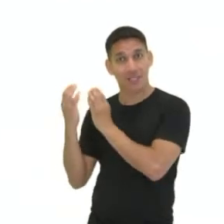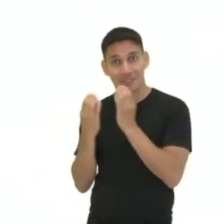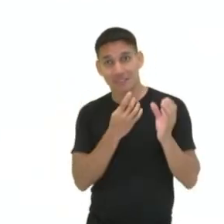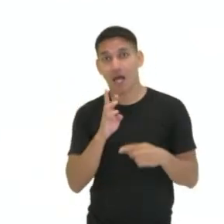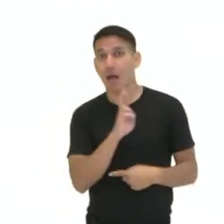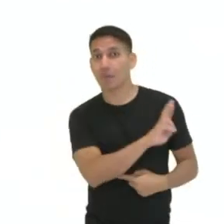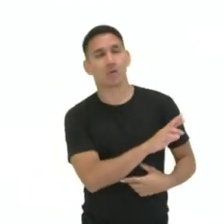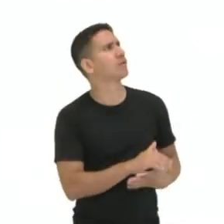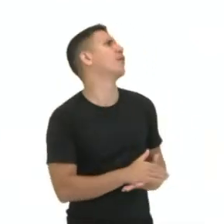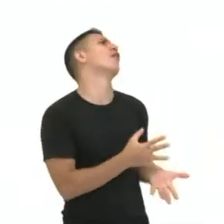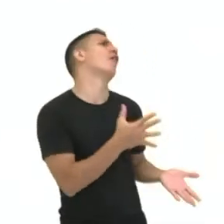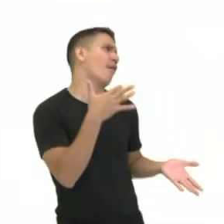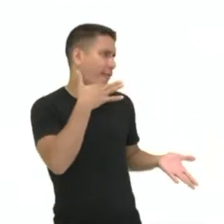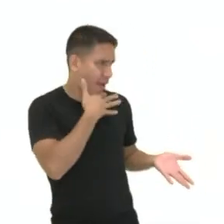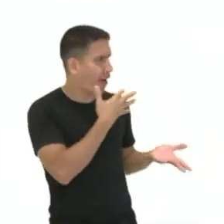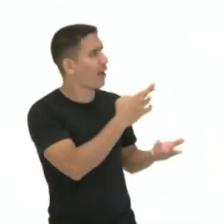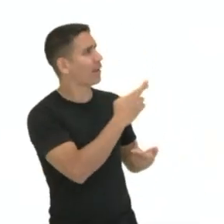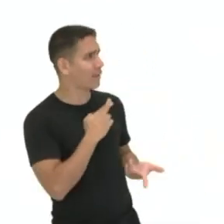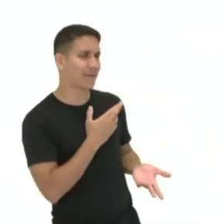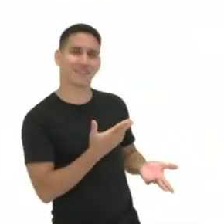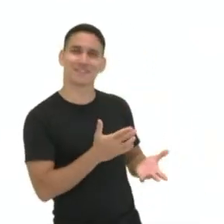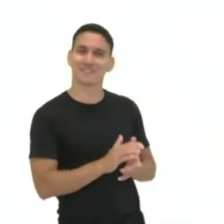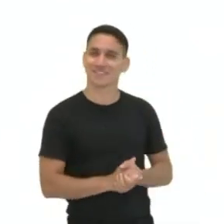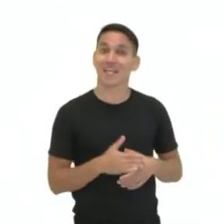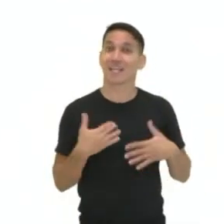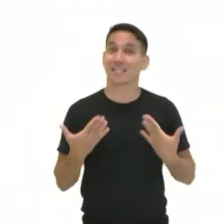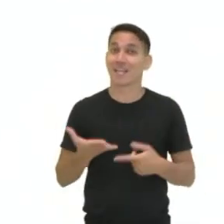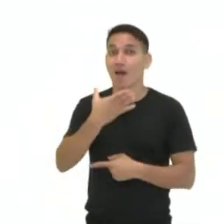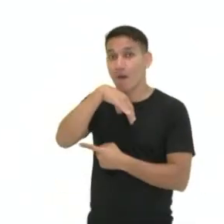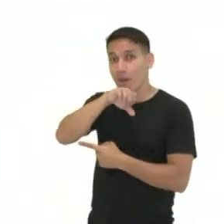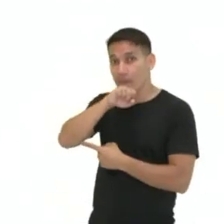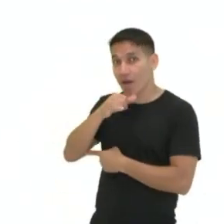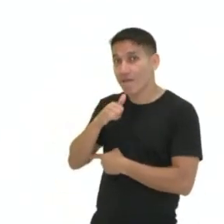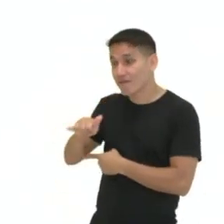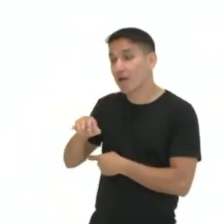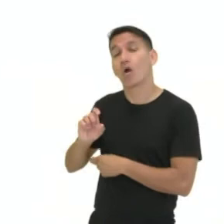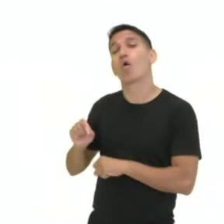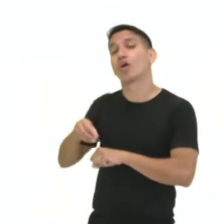responde, claro, pai. E aí o pai, né, dá a primeira